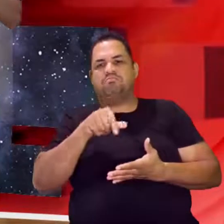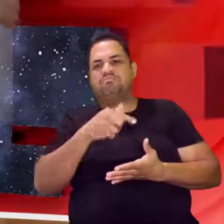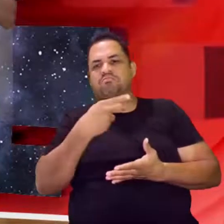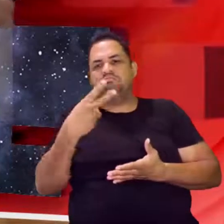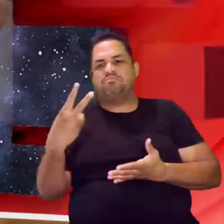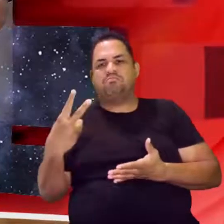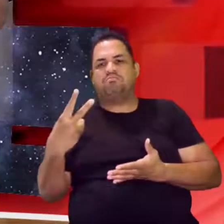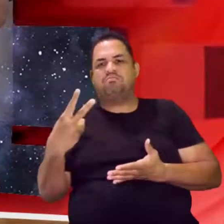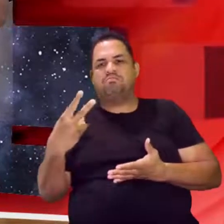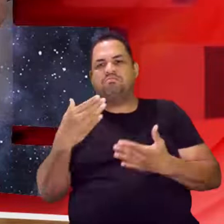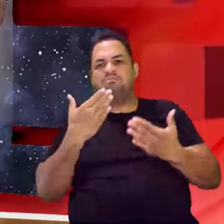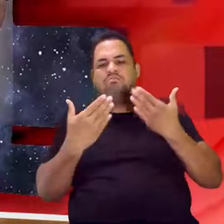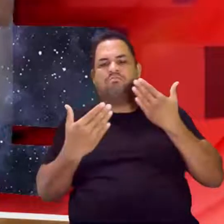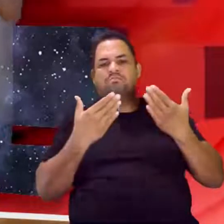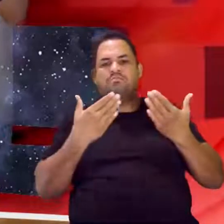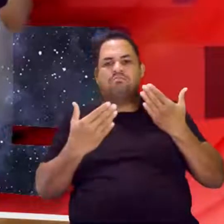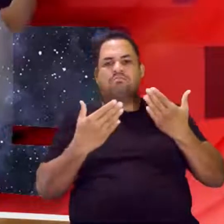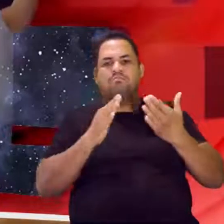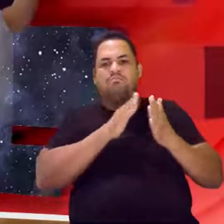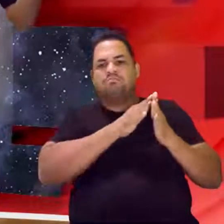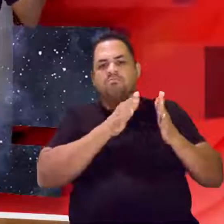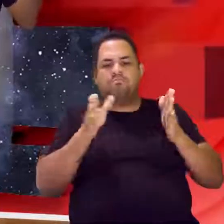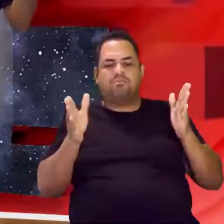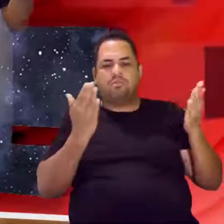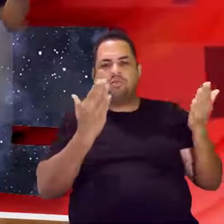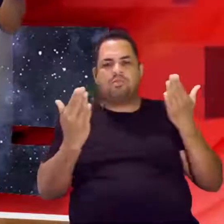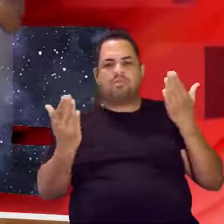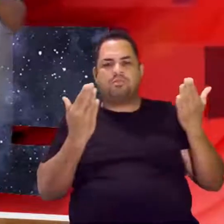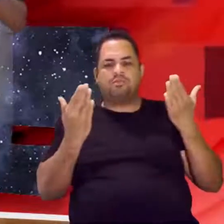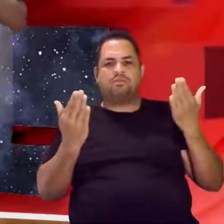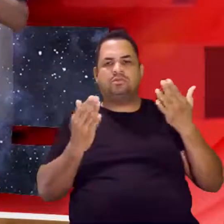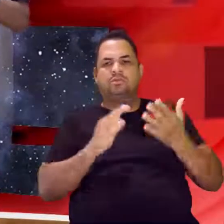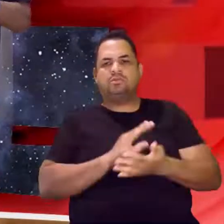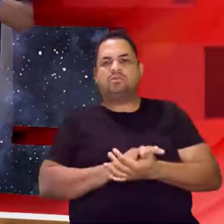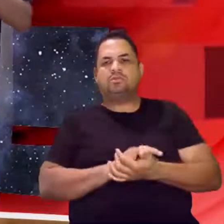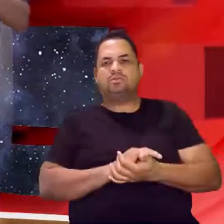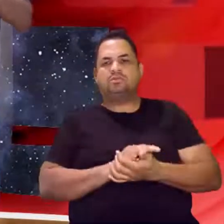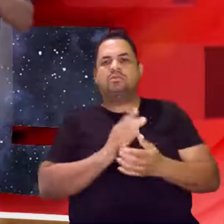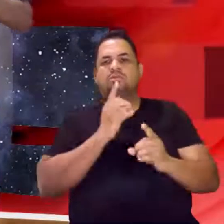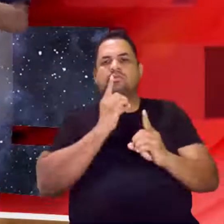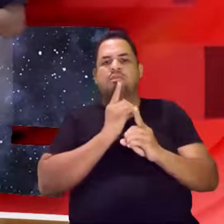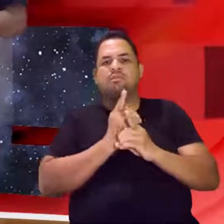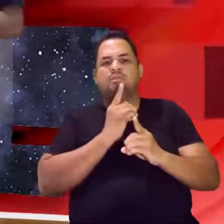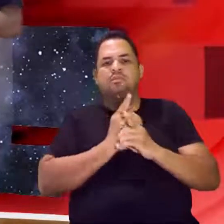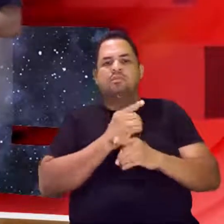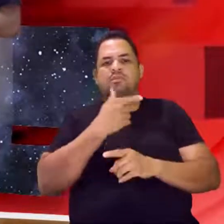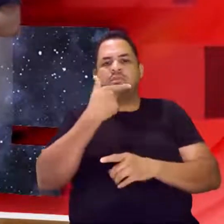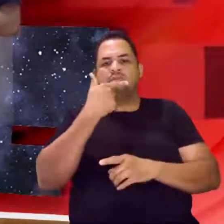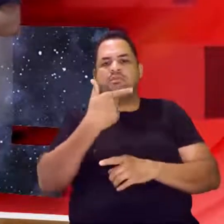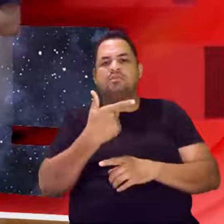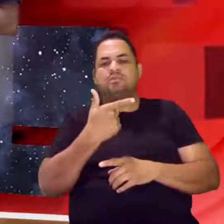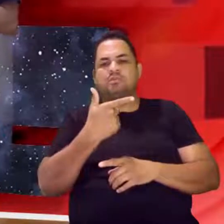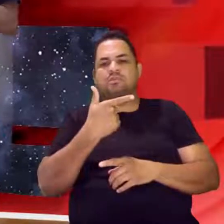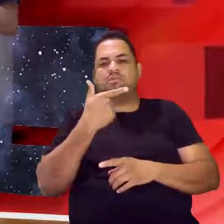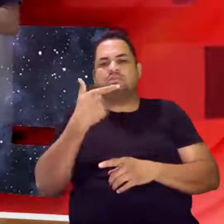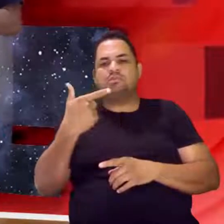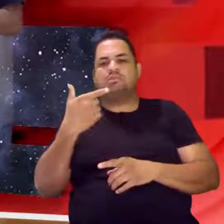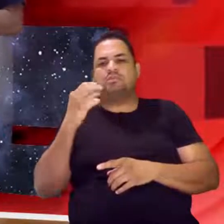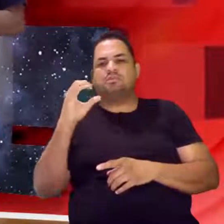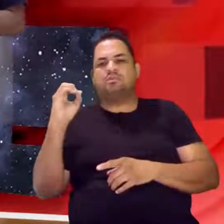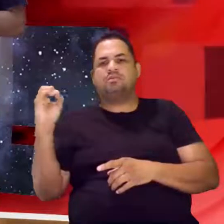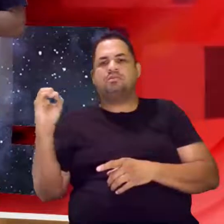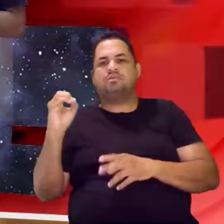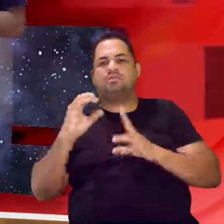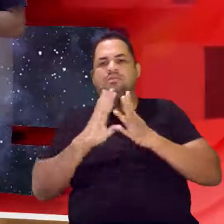519,2 e comparou quanto que ele aumentou com relação ao 236, você vai achar 220. Por quê? Porque você